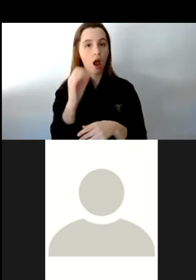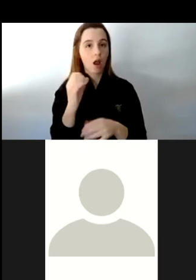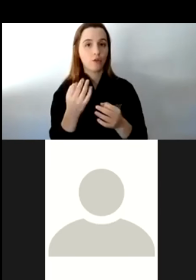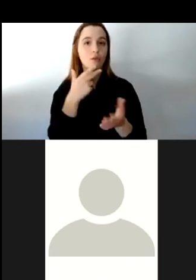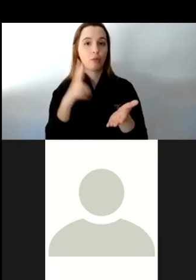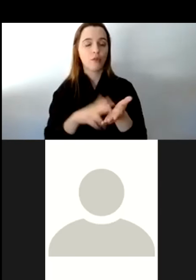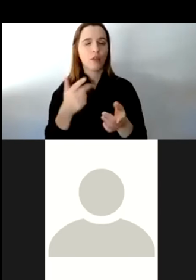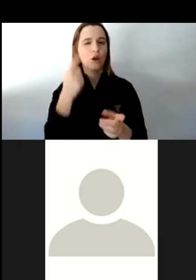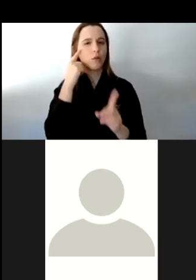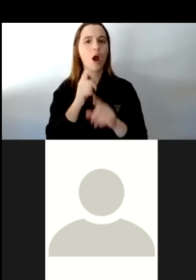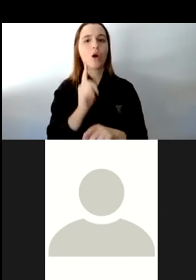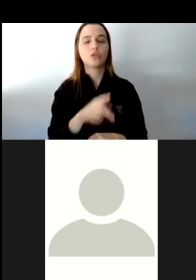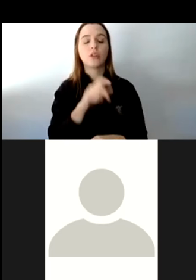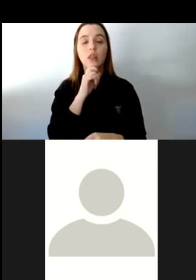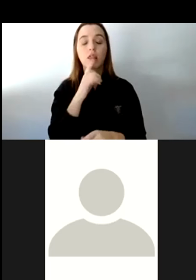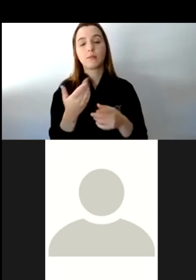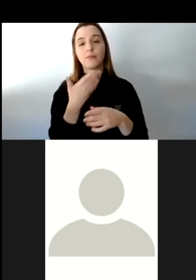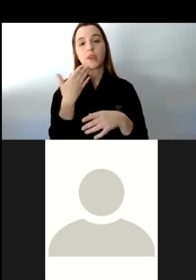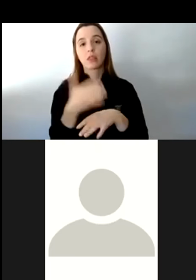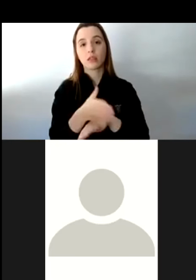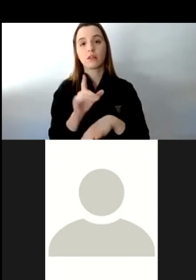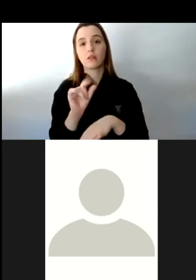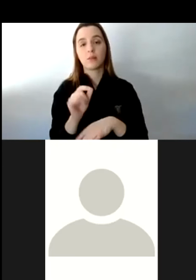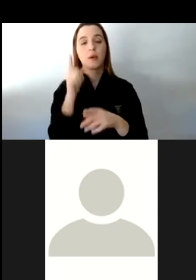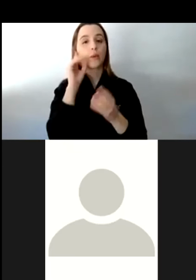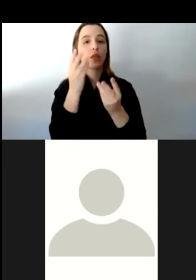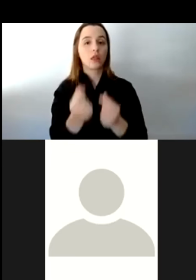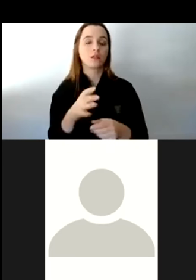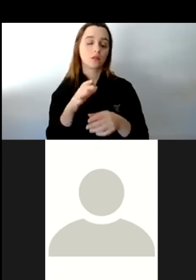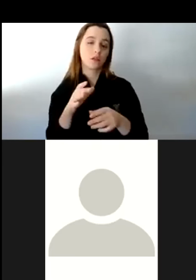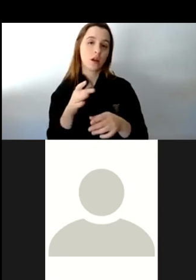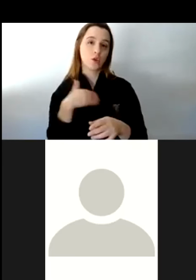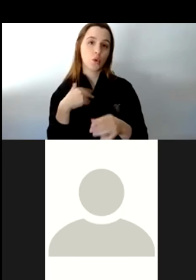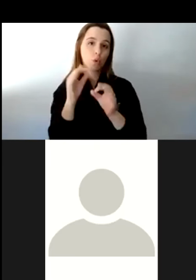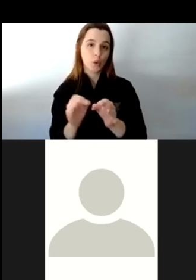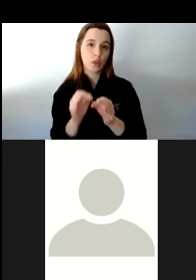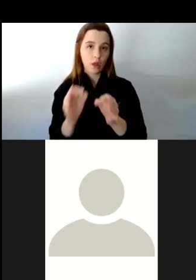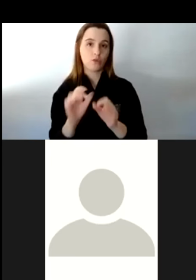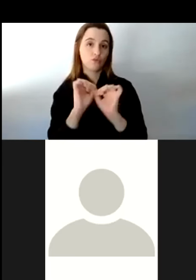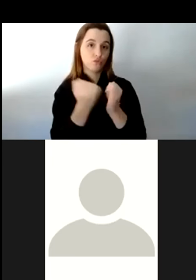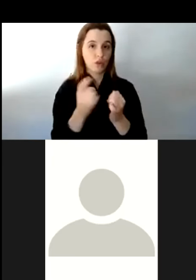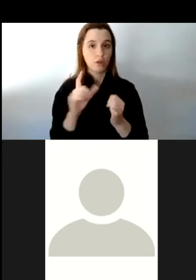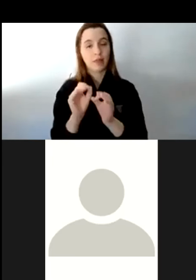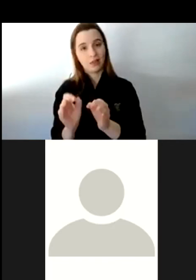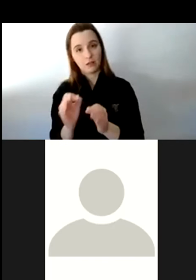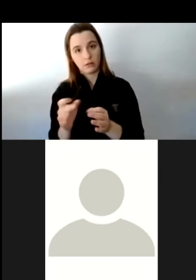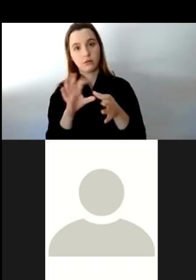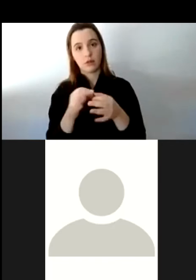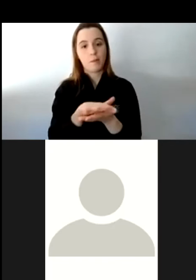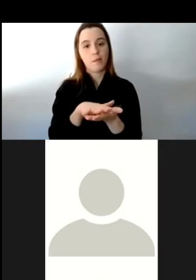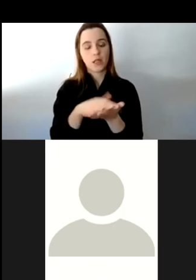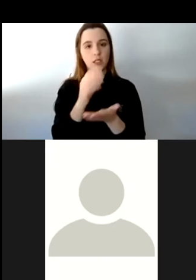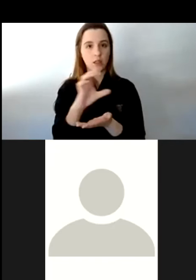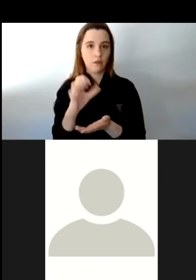teve como objetivo melhorar o acesso e qualidade aos cuidados de saúde, sociais e de tratamento com base na